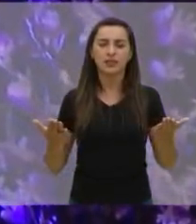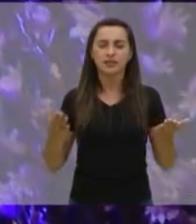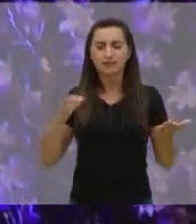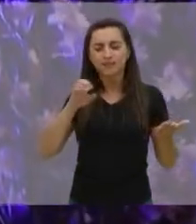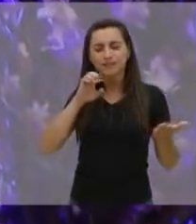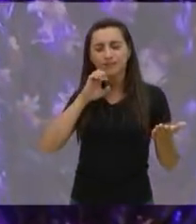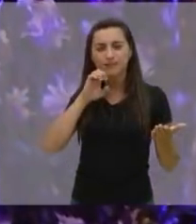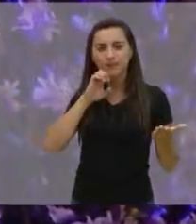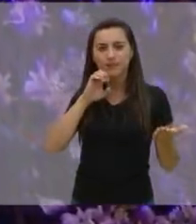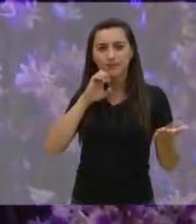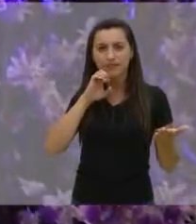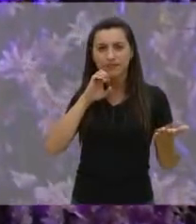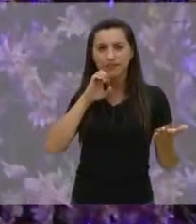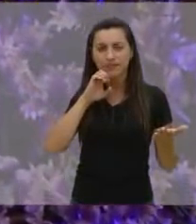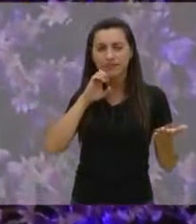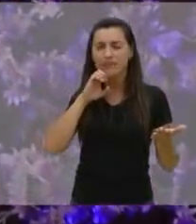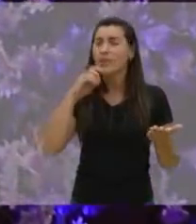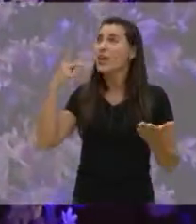ad et